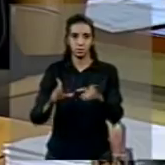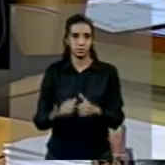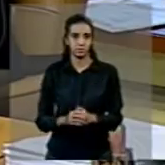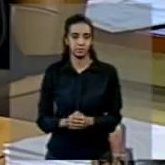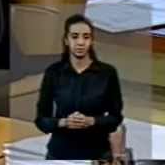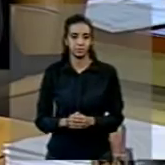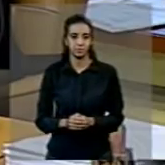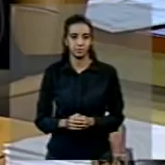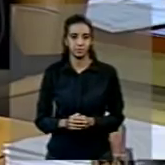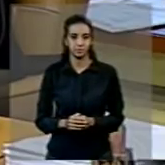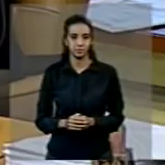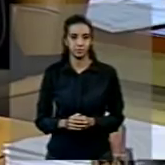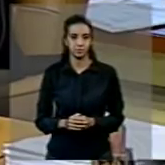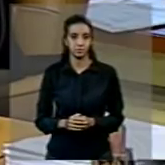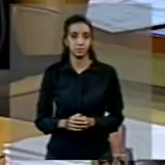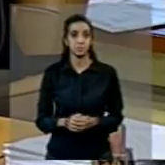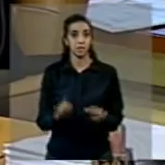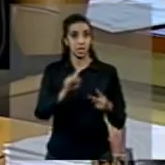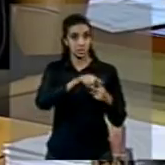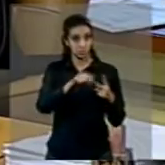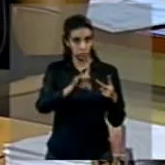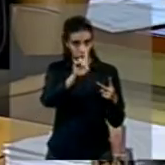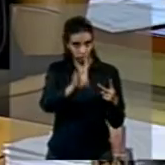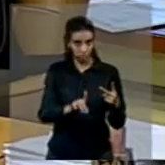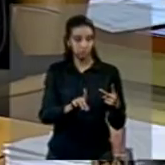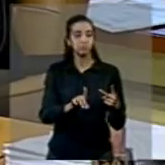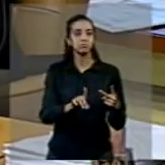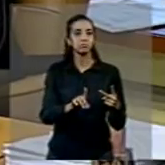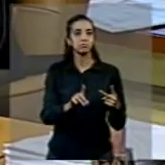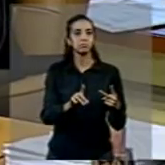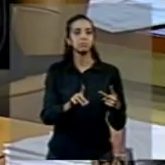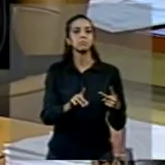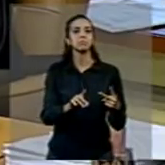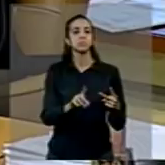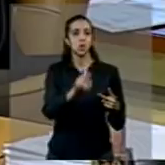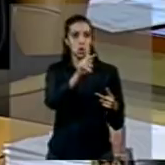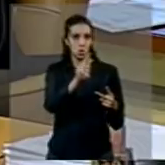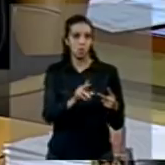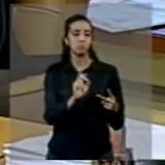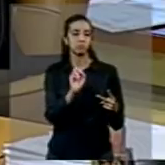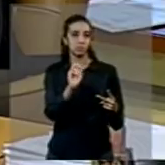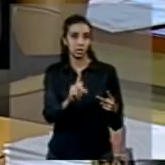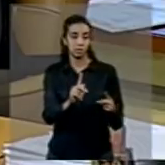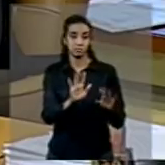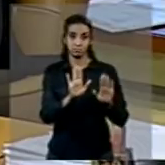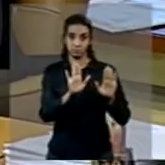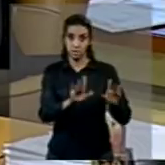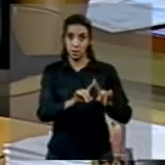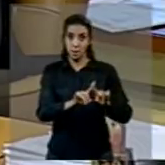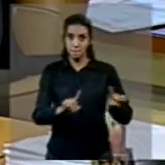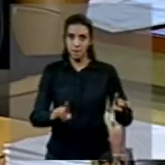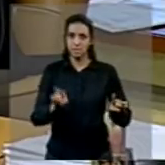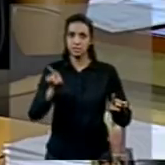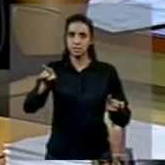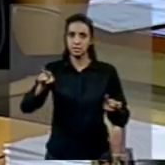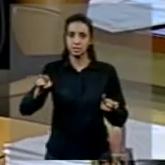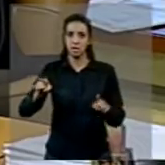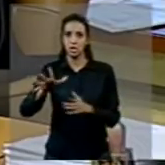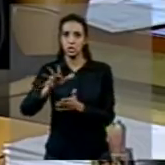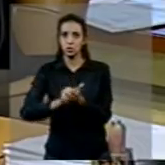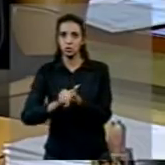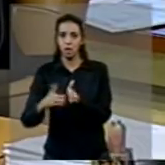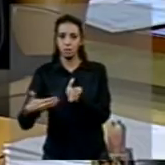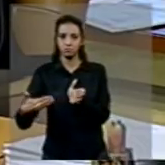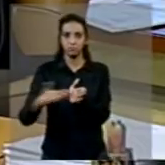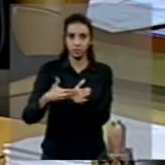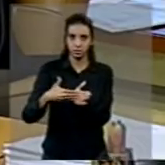Sendo equivalentes os direitos, é preciso examinar se a restrição que o cadastro biométrico impõe